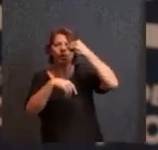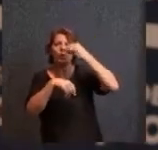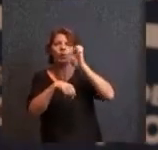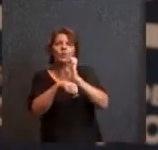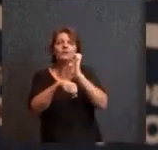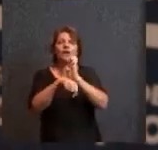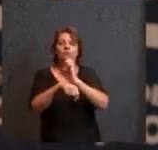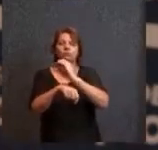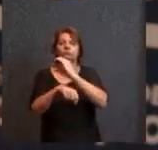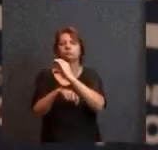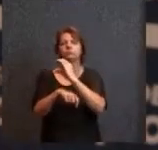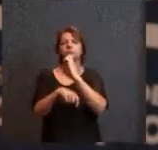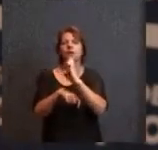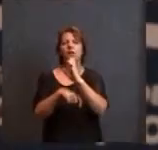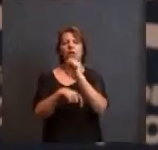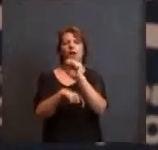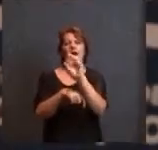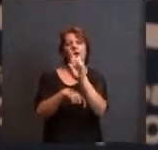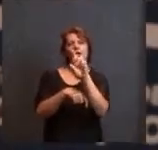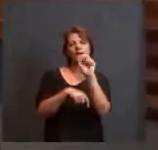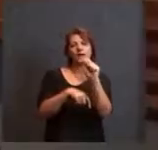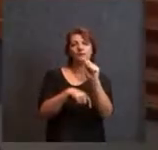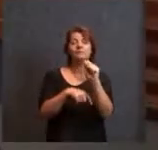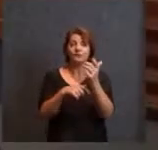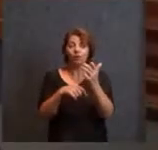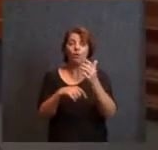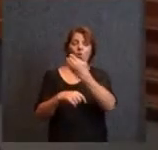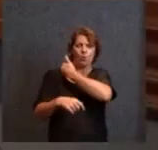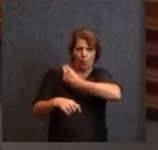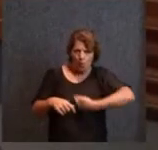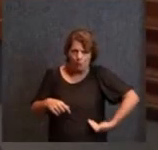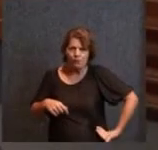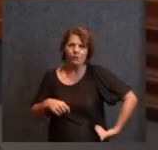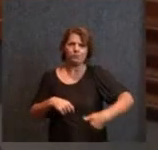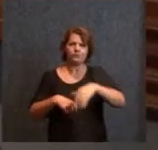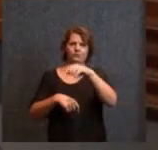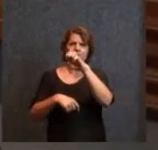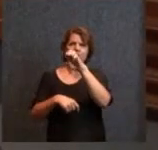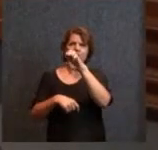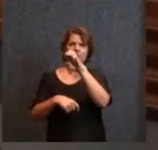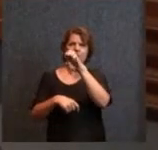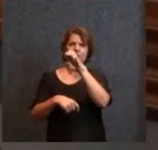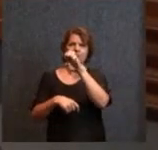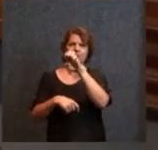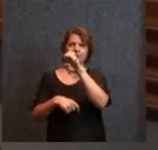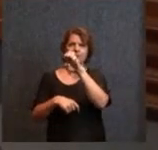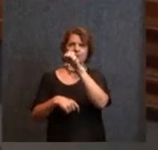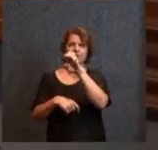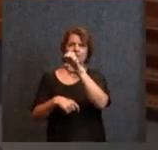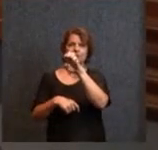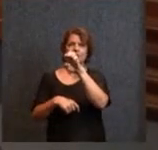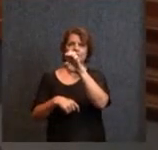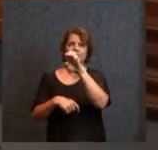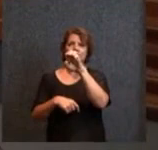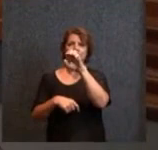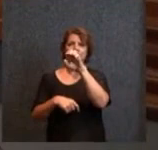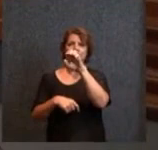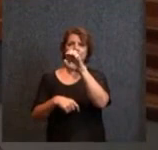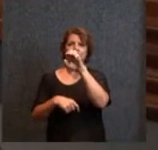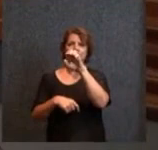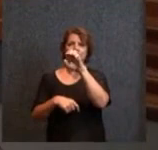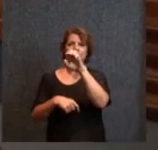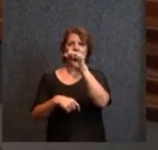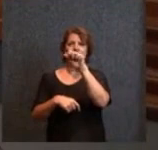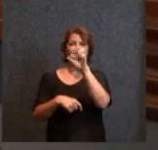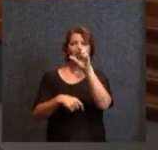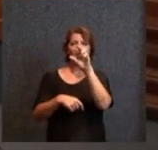isso, não deixa de ser por isso, que o governador do Ceará é o ministro da Educação, e a